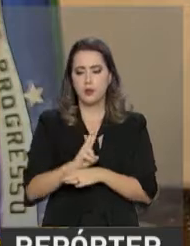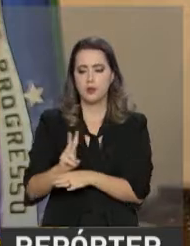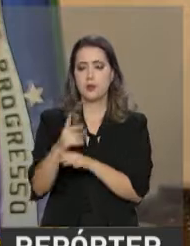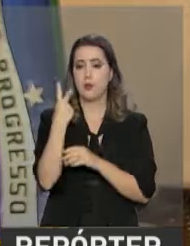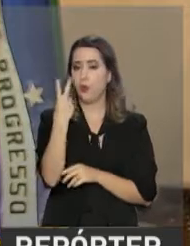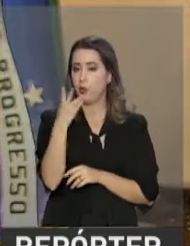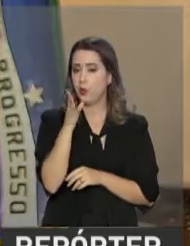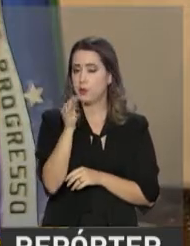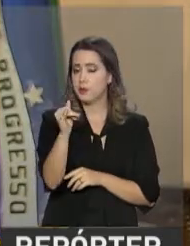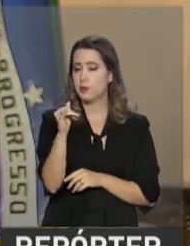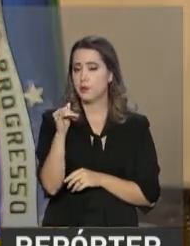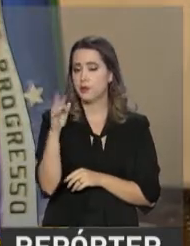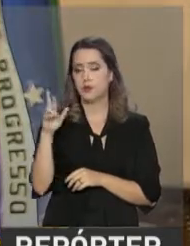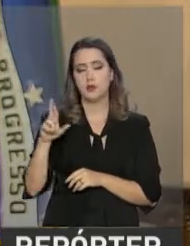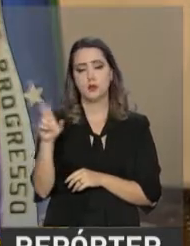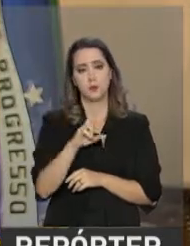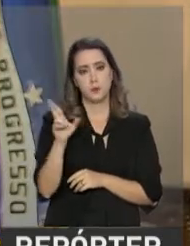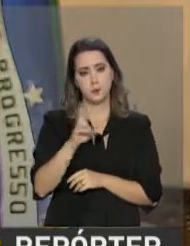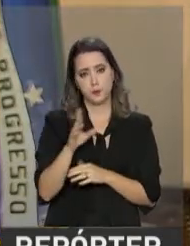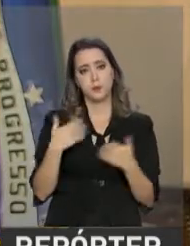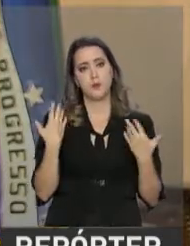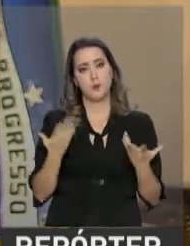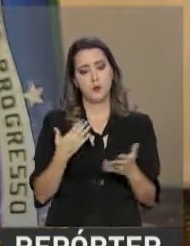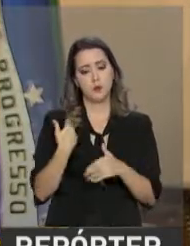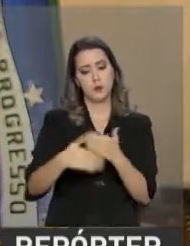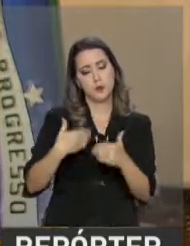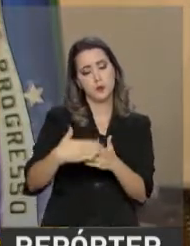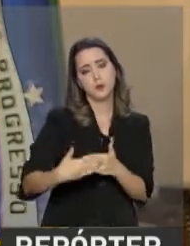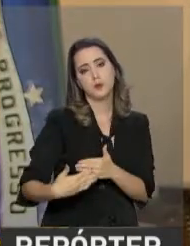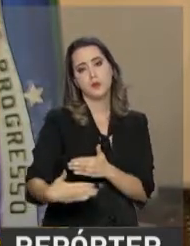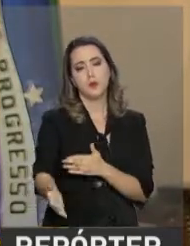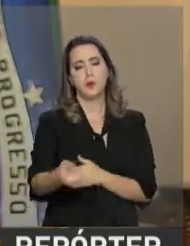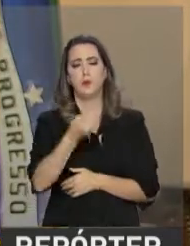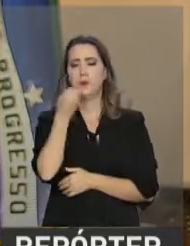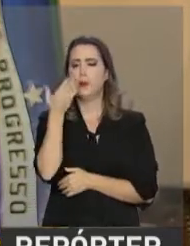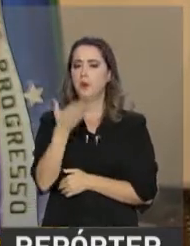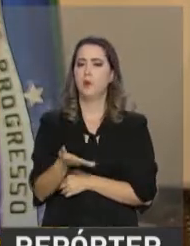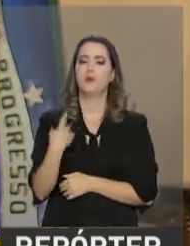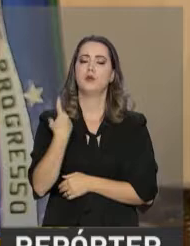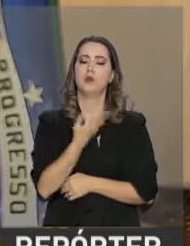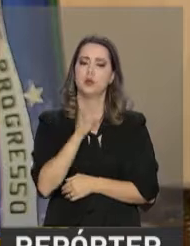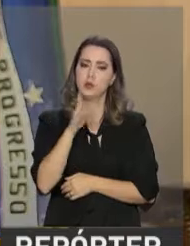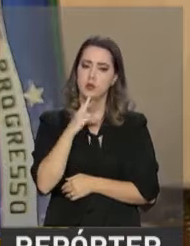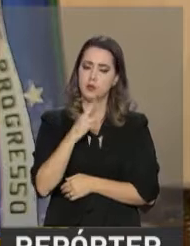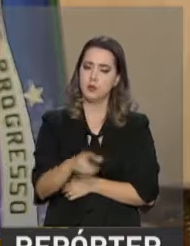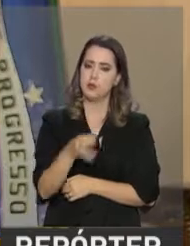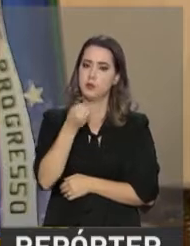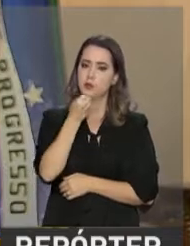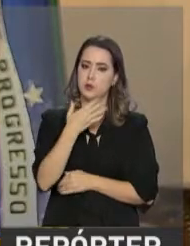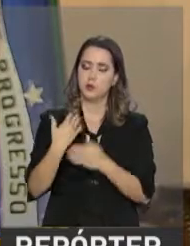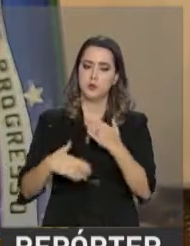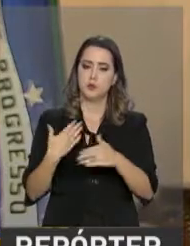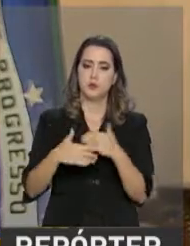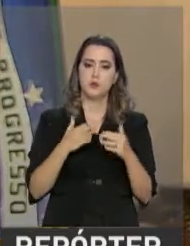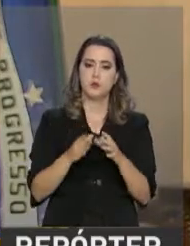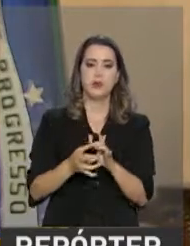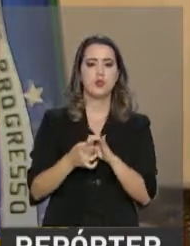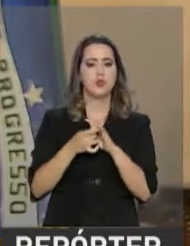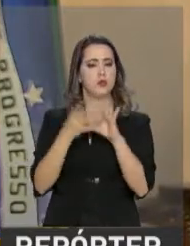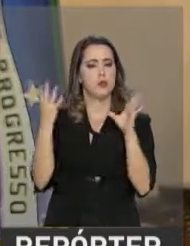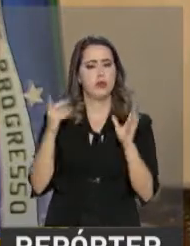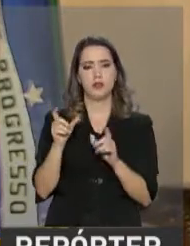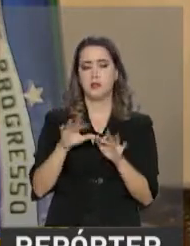de microcrédito e o programa anda muito bem e nós já temos bons resultados de emancipação de